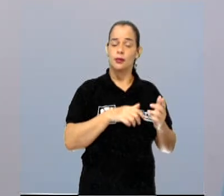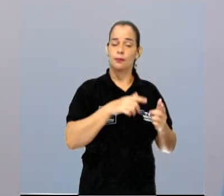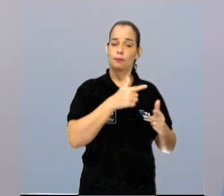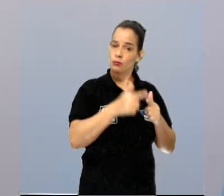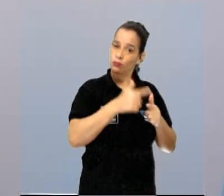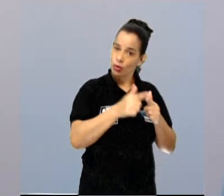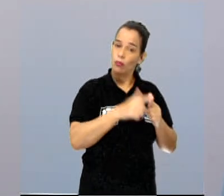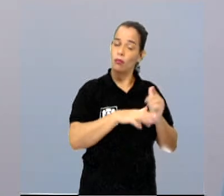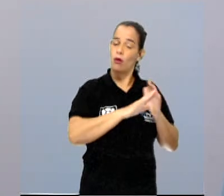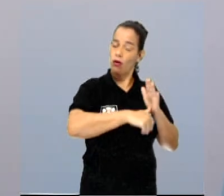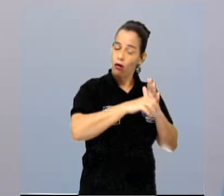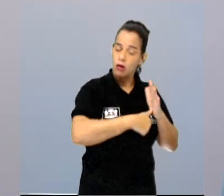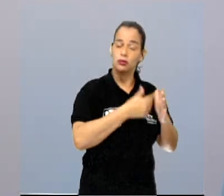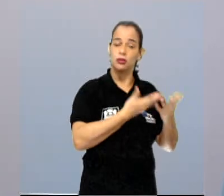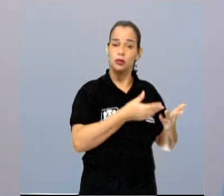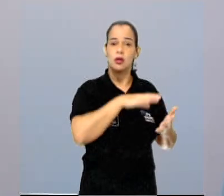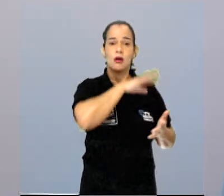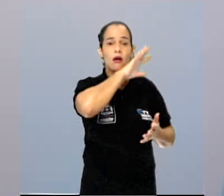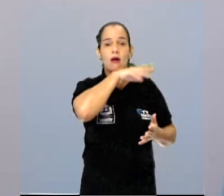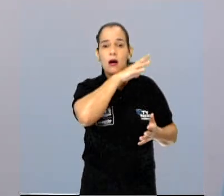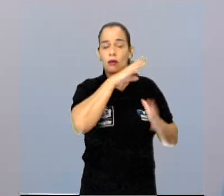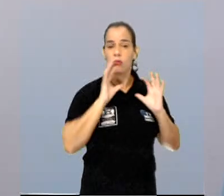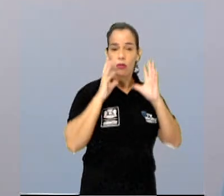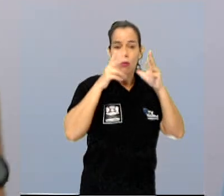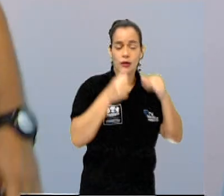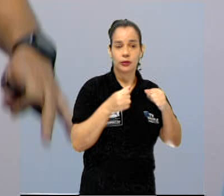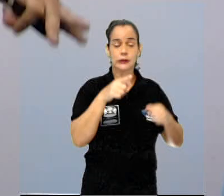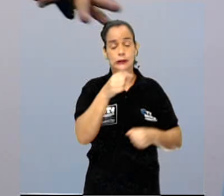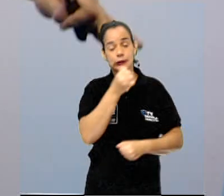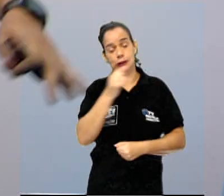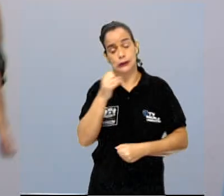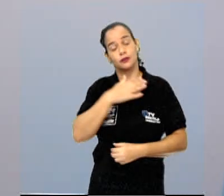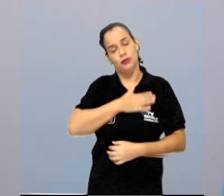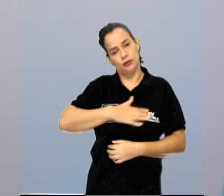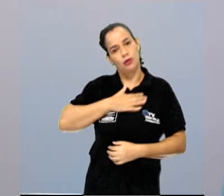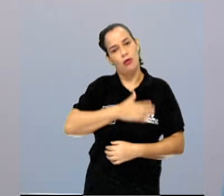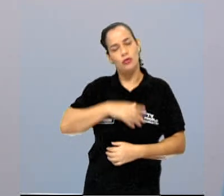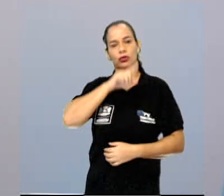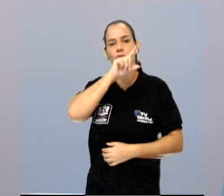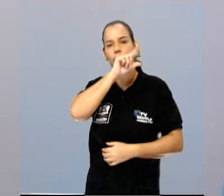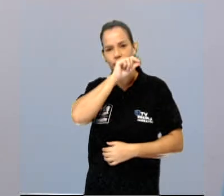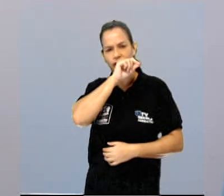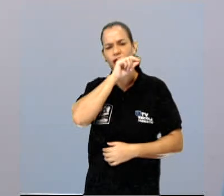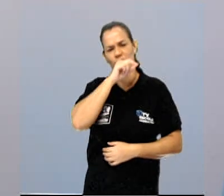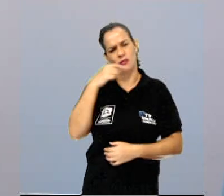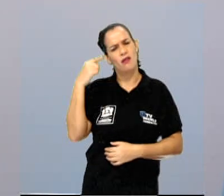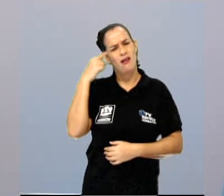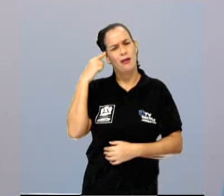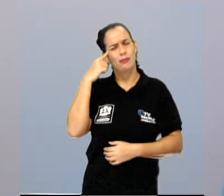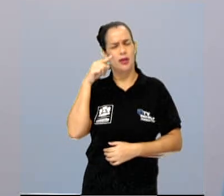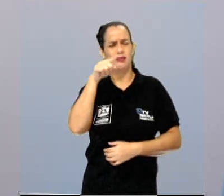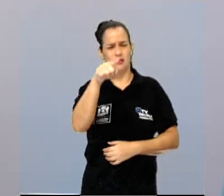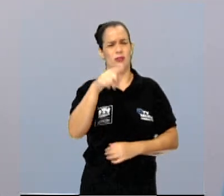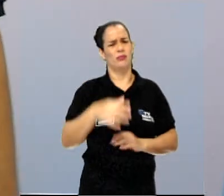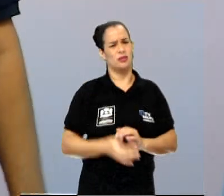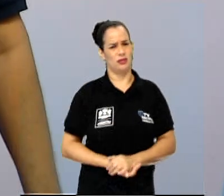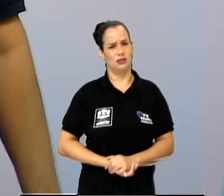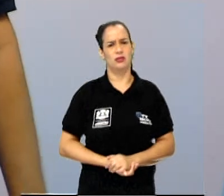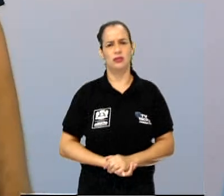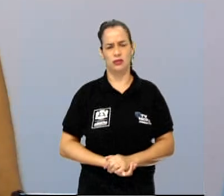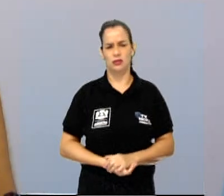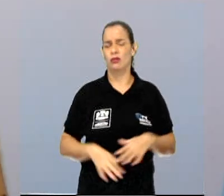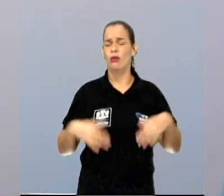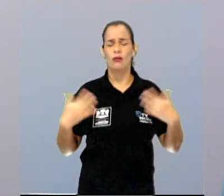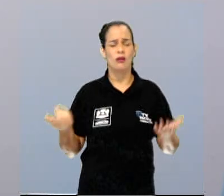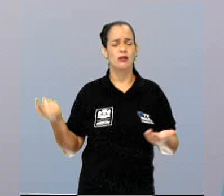Então, você gosta aí de passarinho, de algum tipo desse animal, reflita muito bem sobre isso e principalmente de onde vem